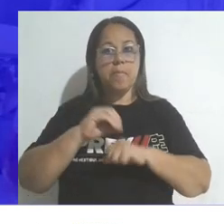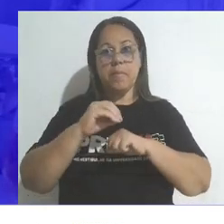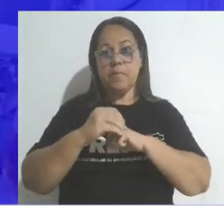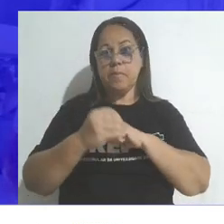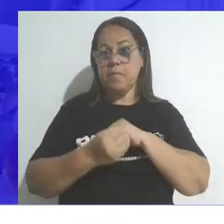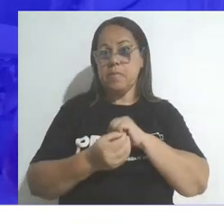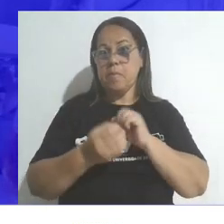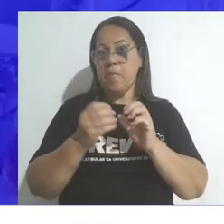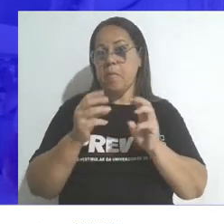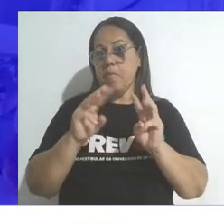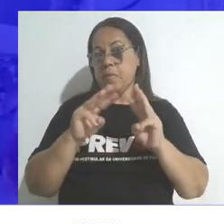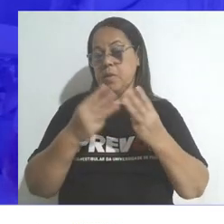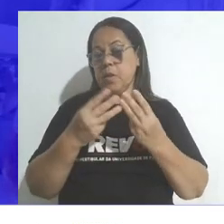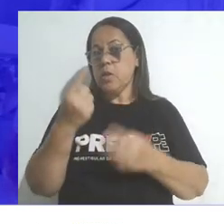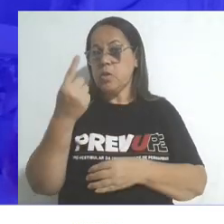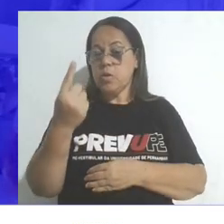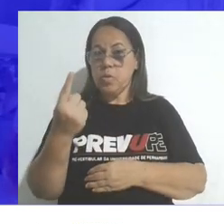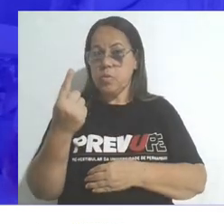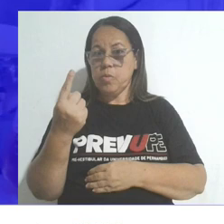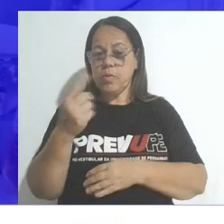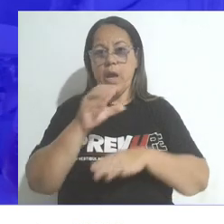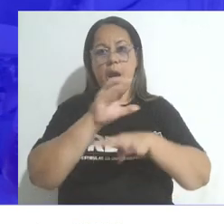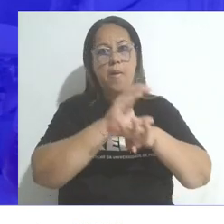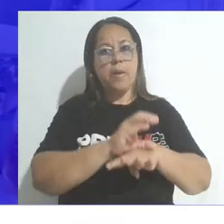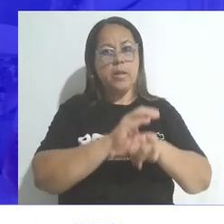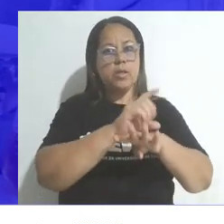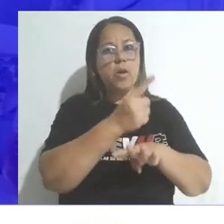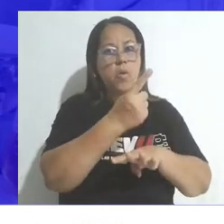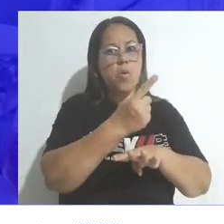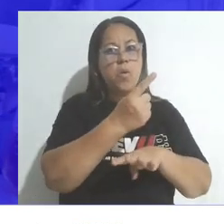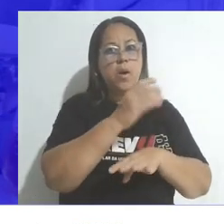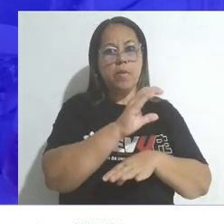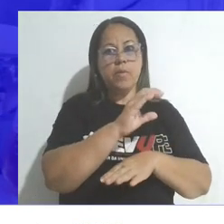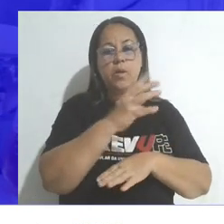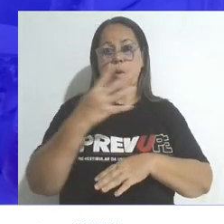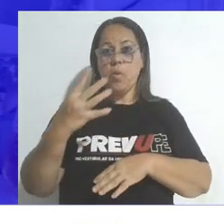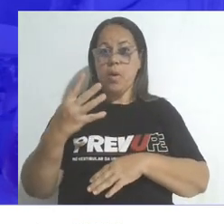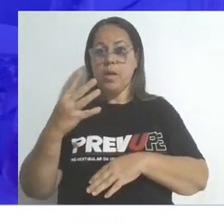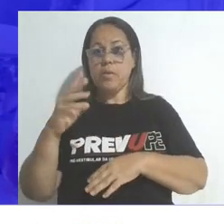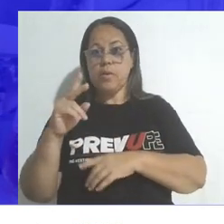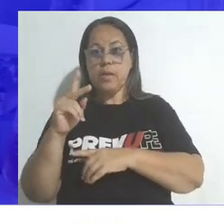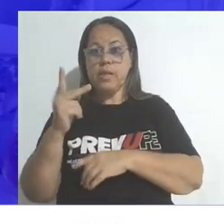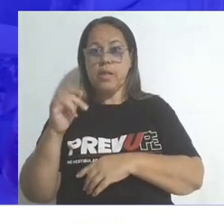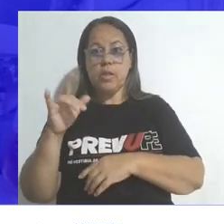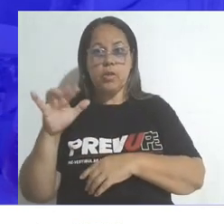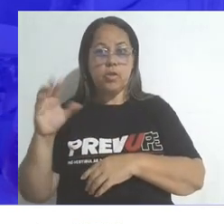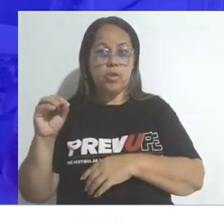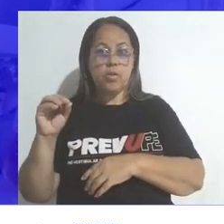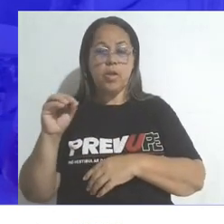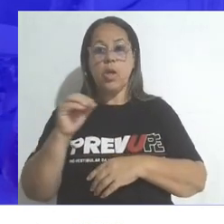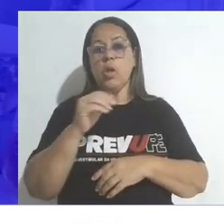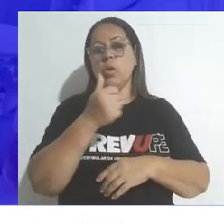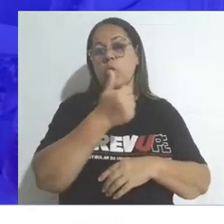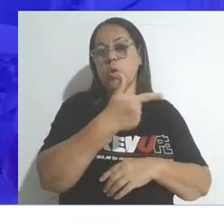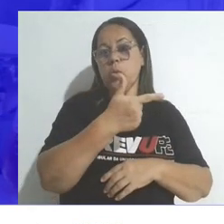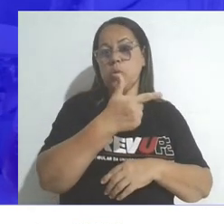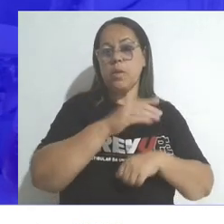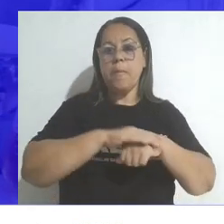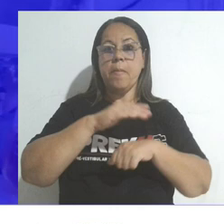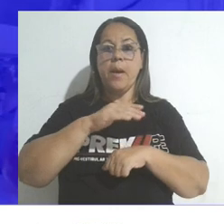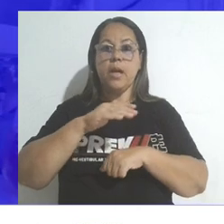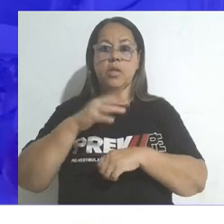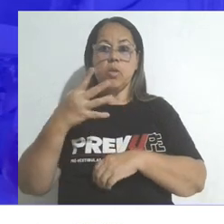massa molar do metano, que tem um carbono e quatro hidrogênios, é de 12 mais 4, ou seja,